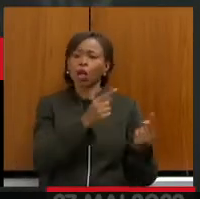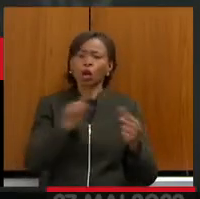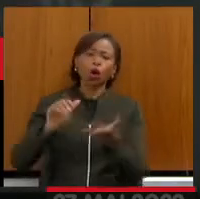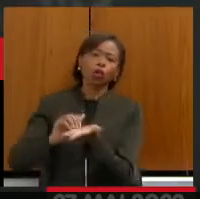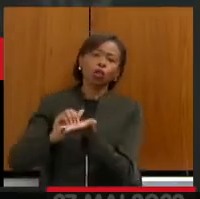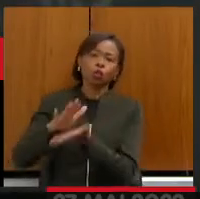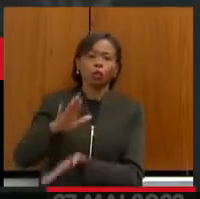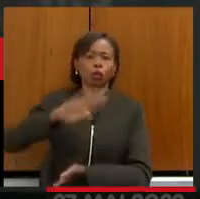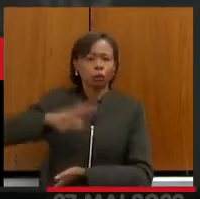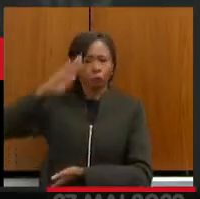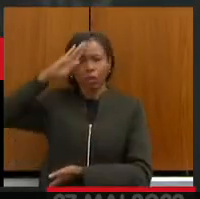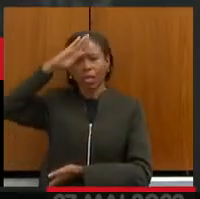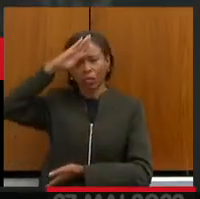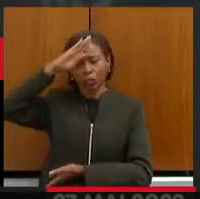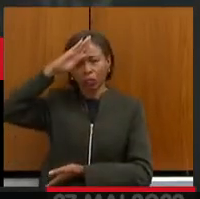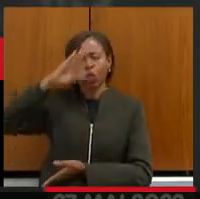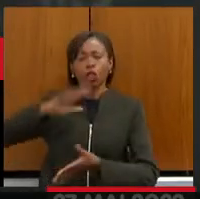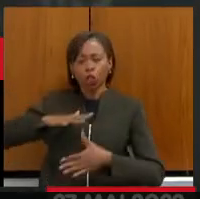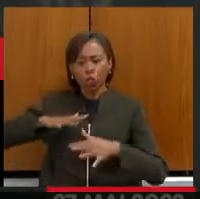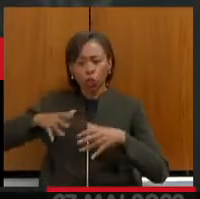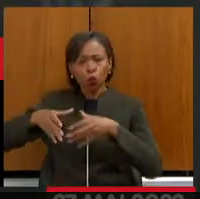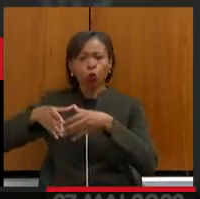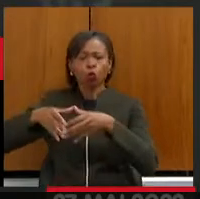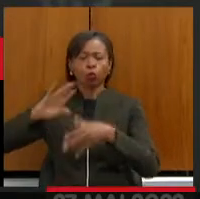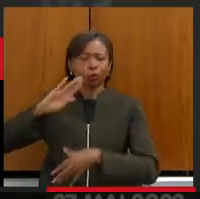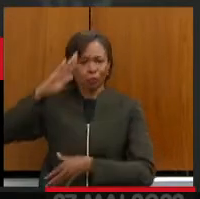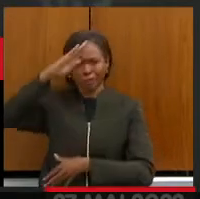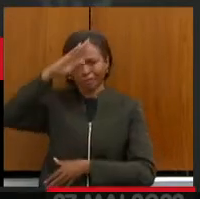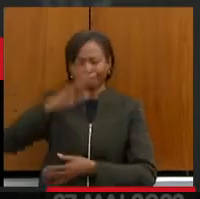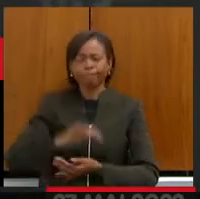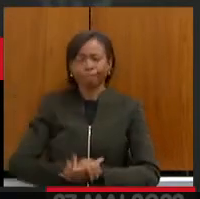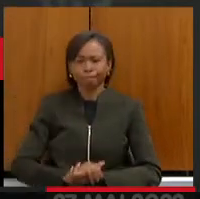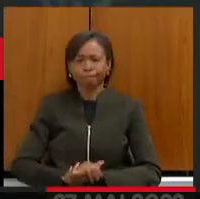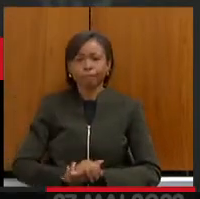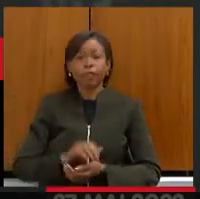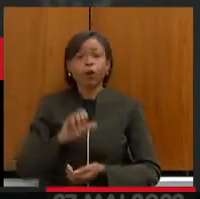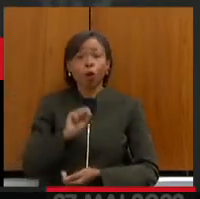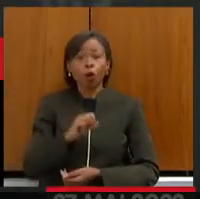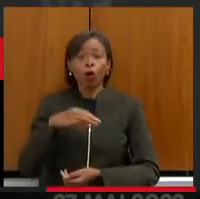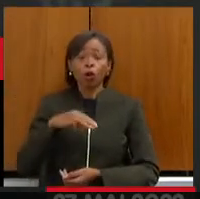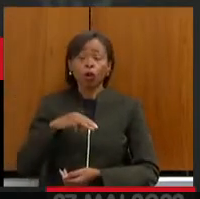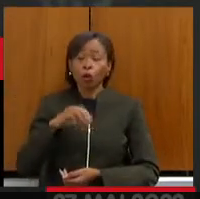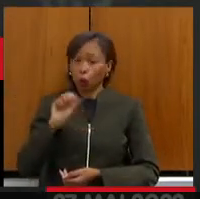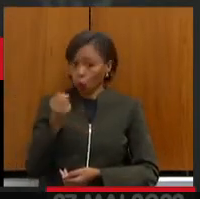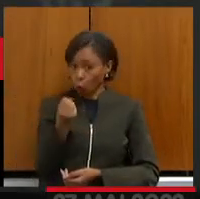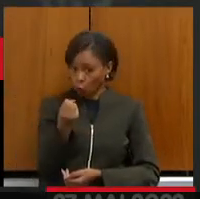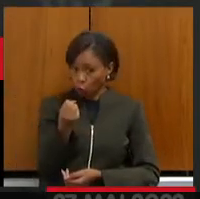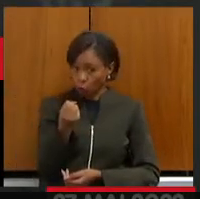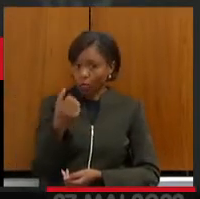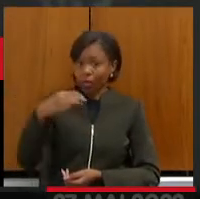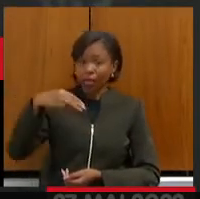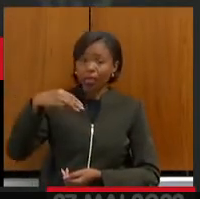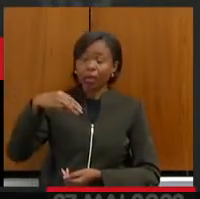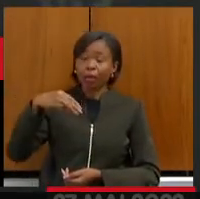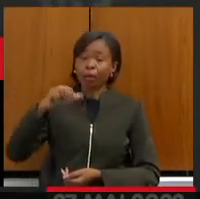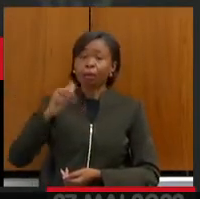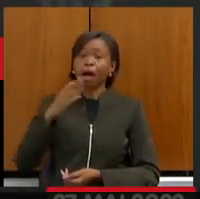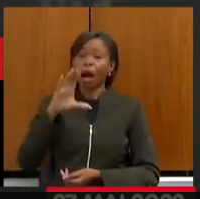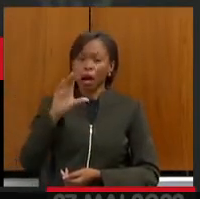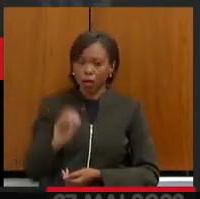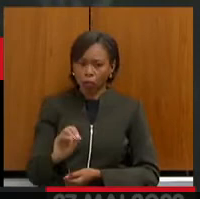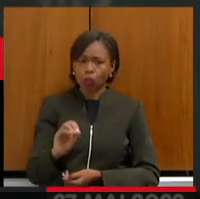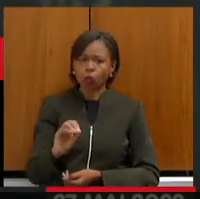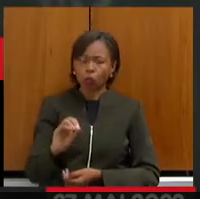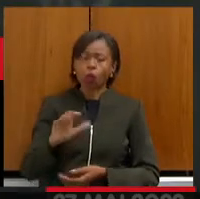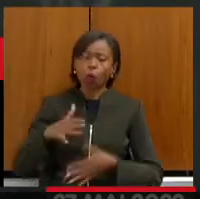o bolsonarista e foi isso foi esta pauta que 8 de Março Unificado levou para as ruas no